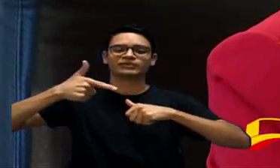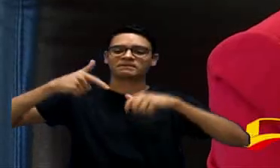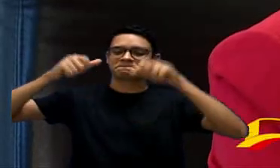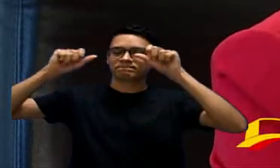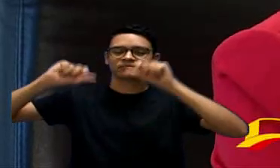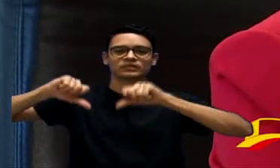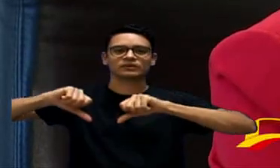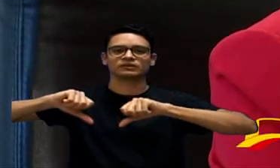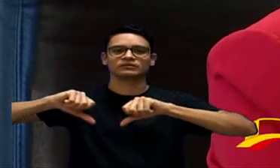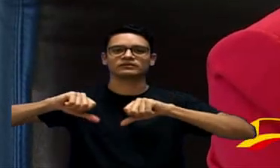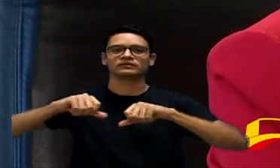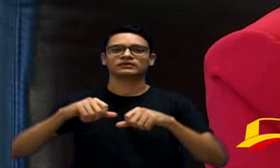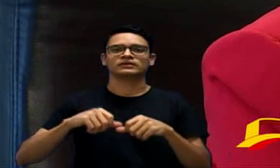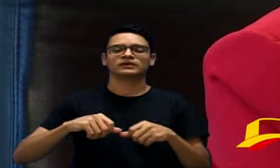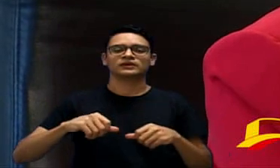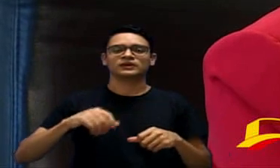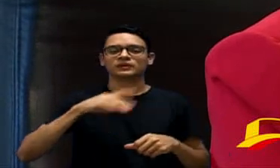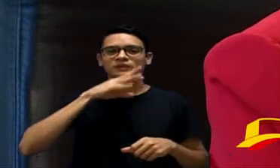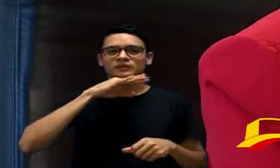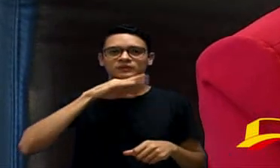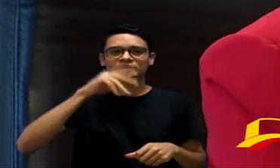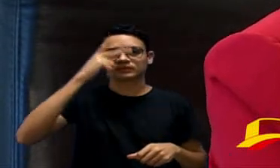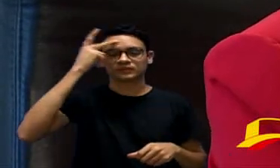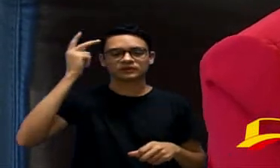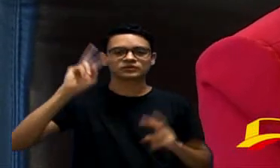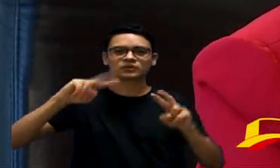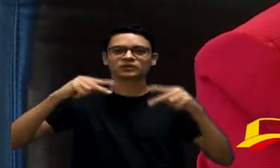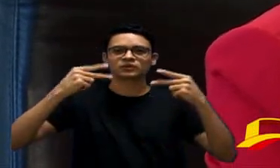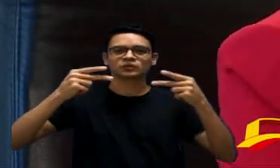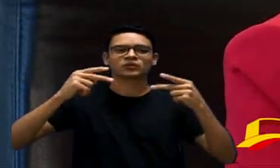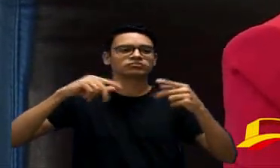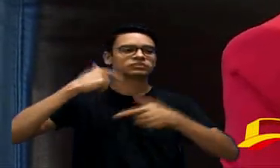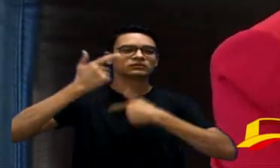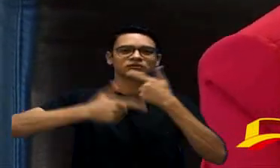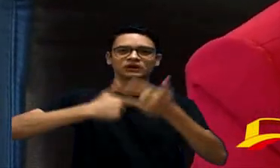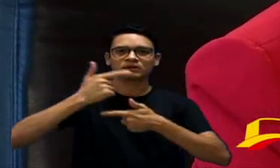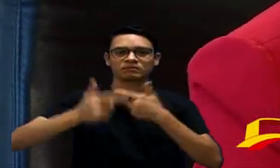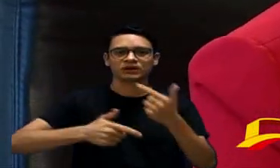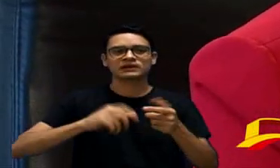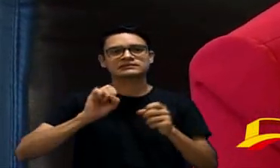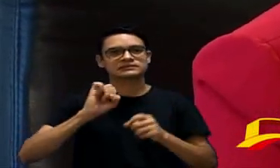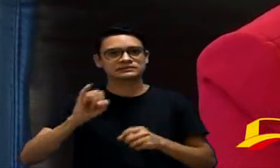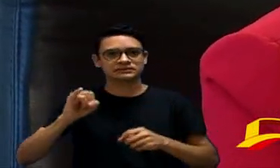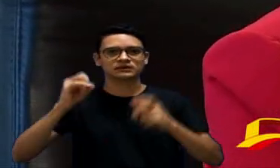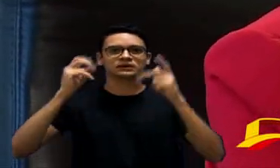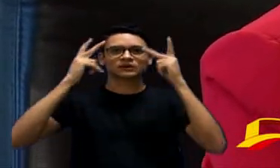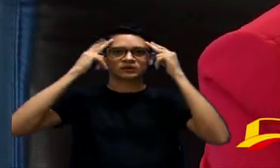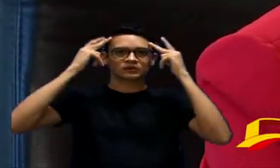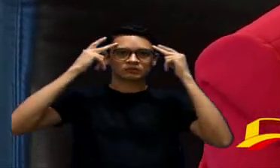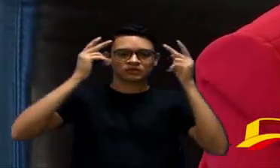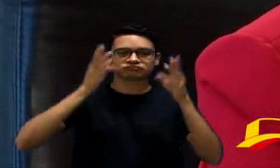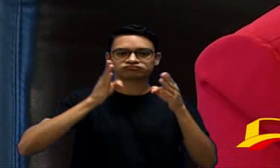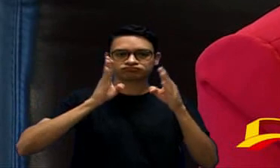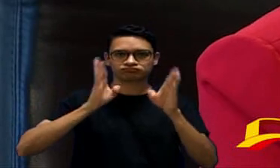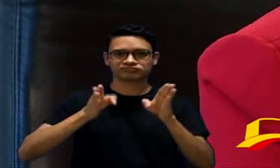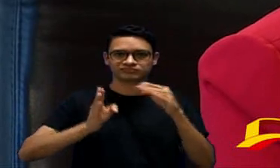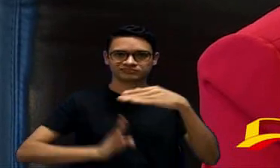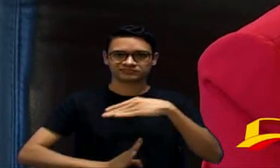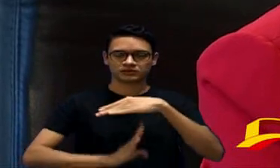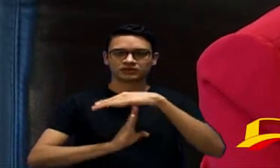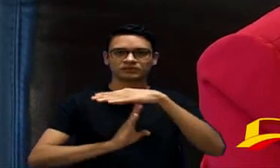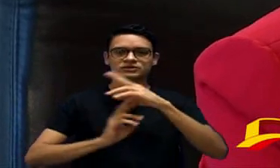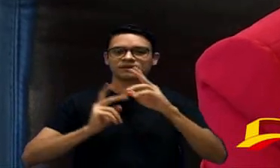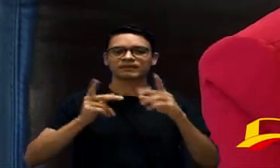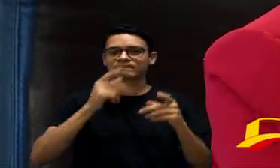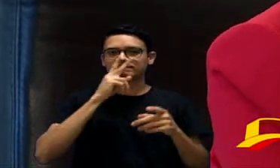melhor salário para sua família, de sustentação. É quase o dobro do que ele trabalharia na jornada definida. Quase vai